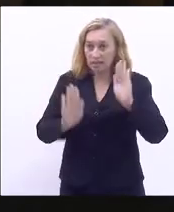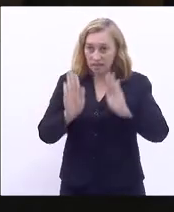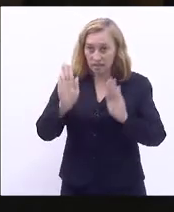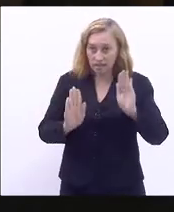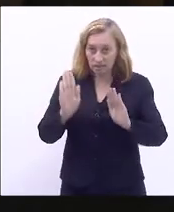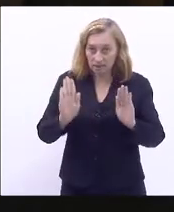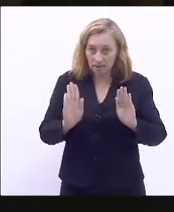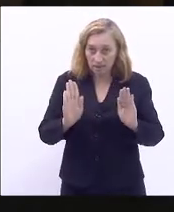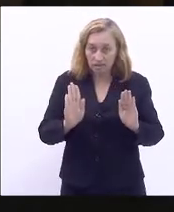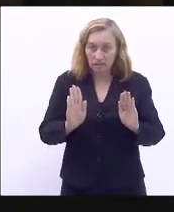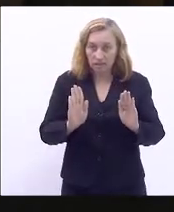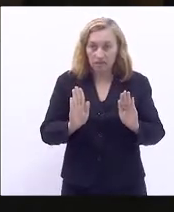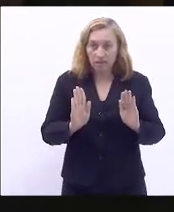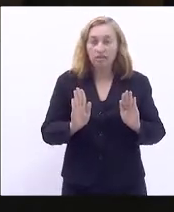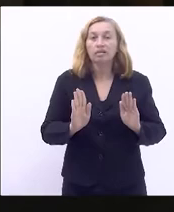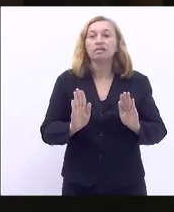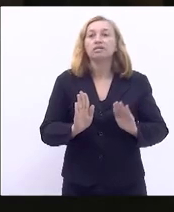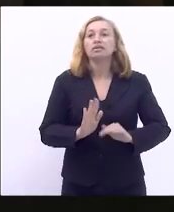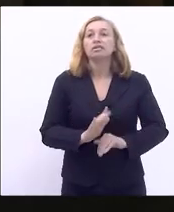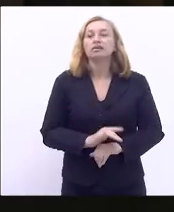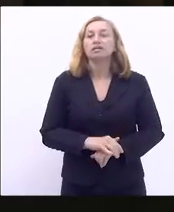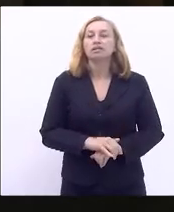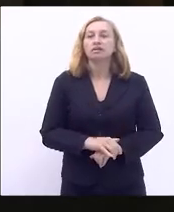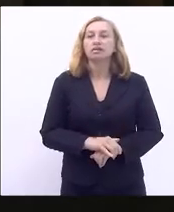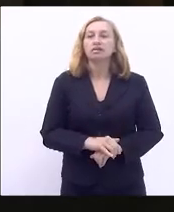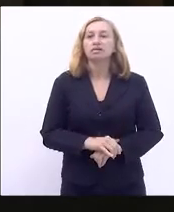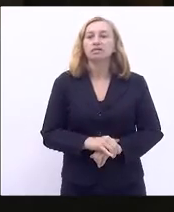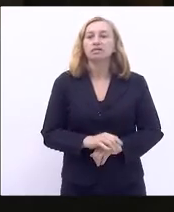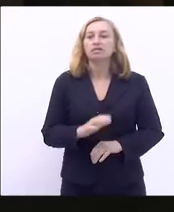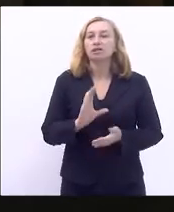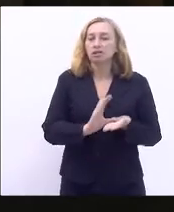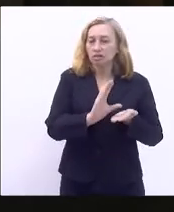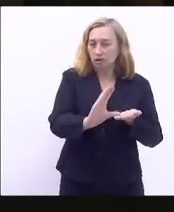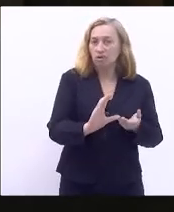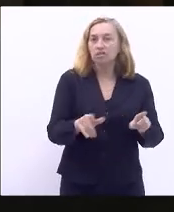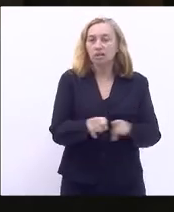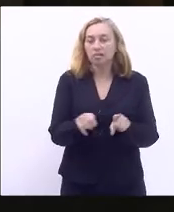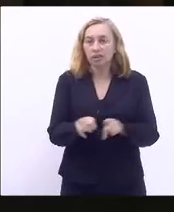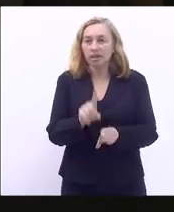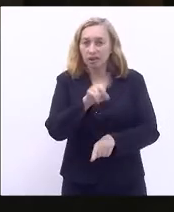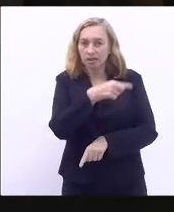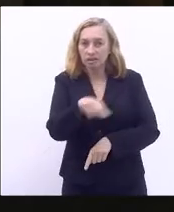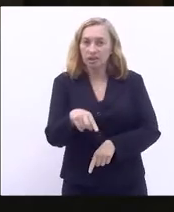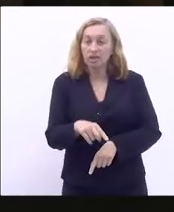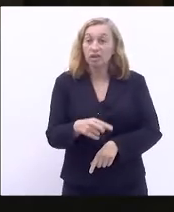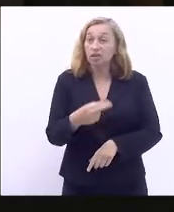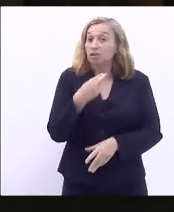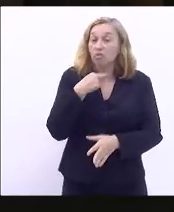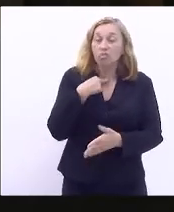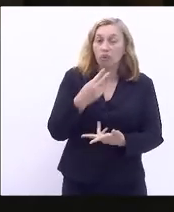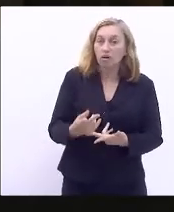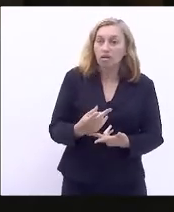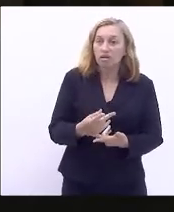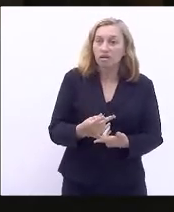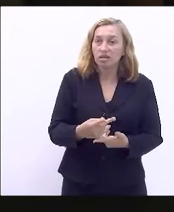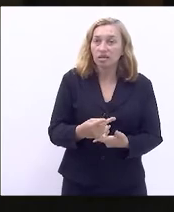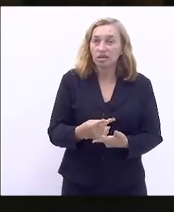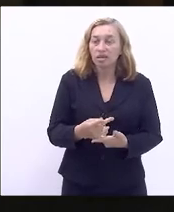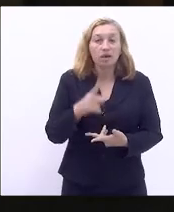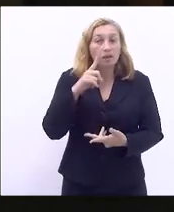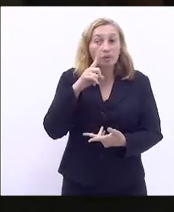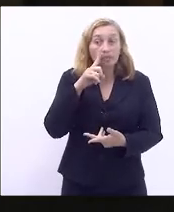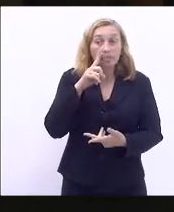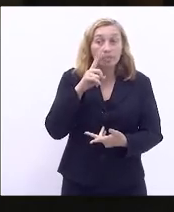a licença não, que também podemos caçar. O benefício fiscal. Agora, não dá para que a gente possa pôr em risco 8